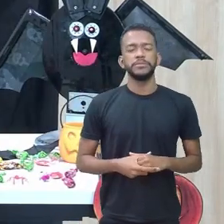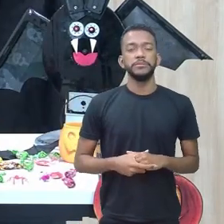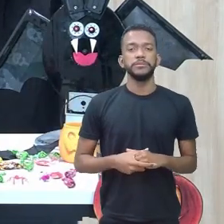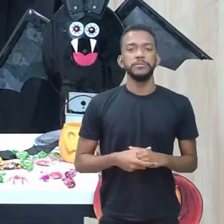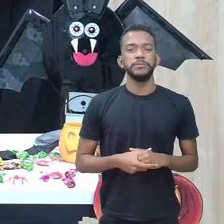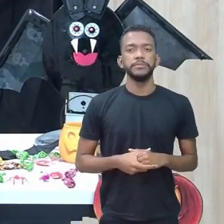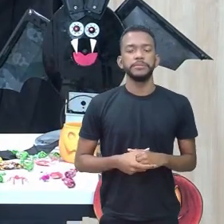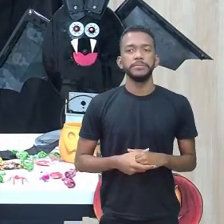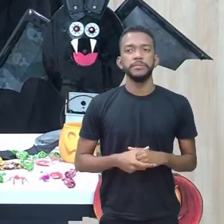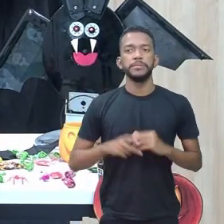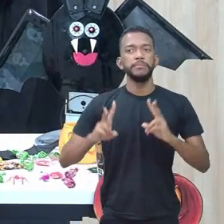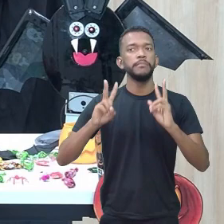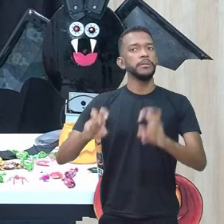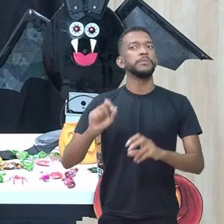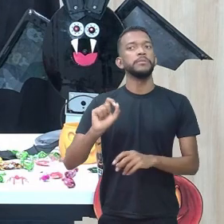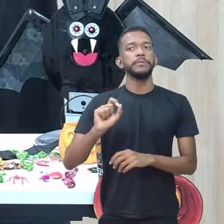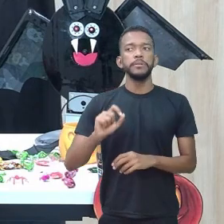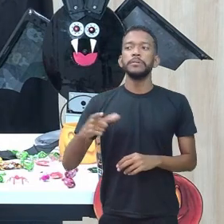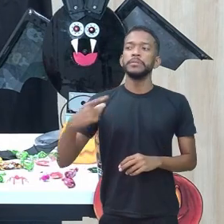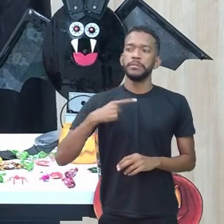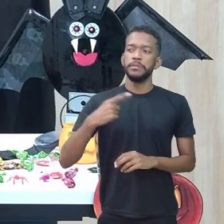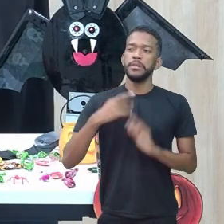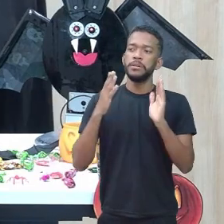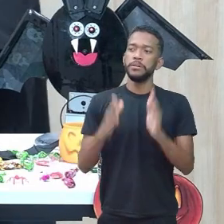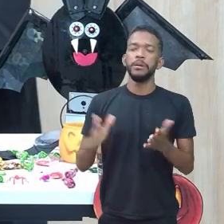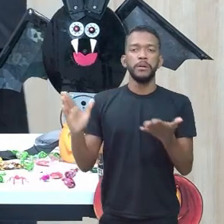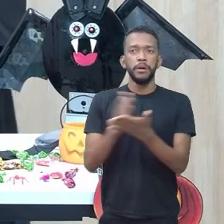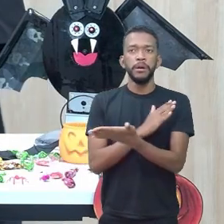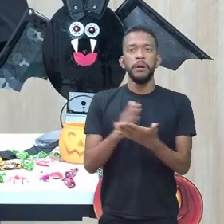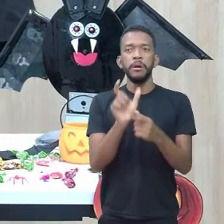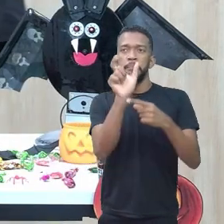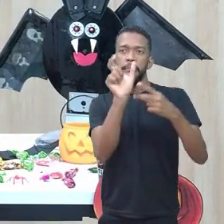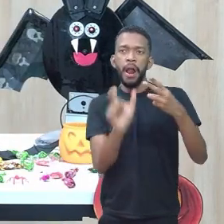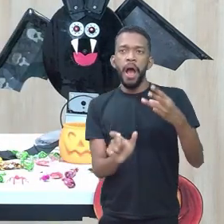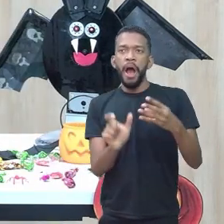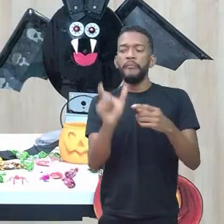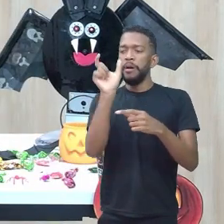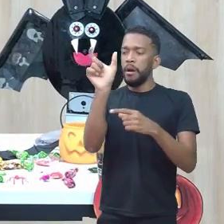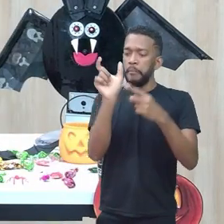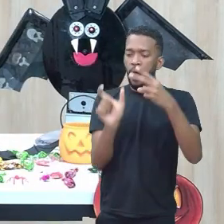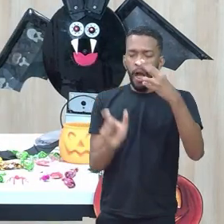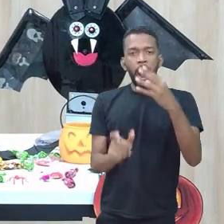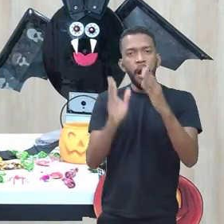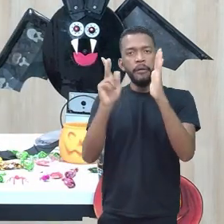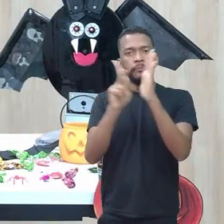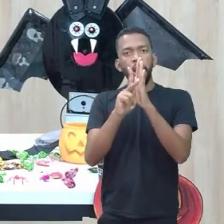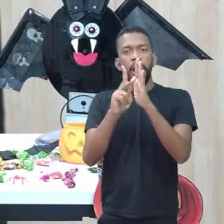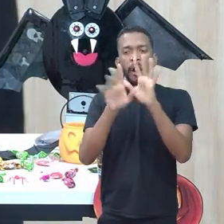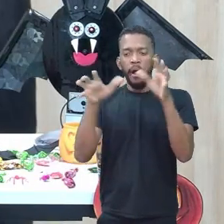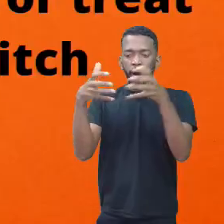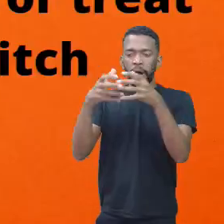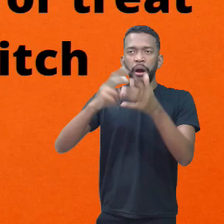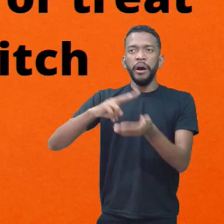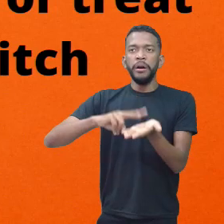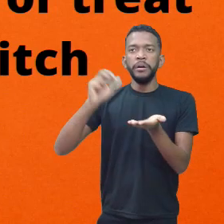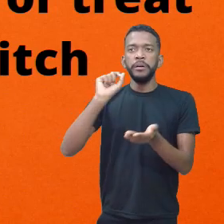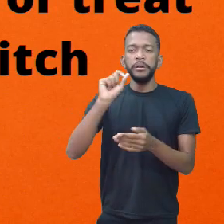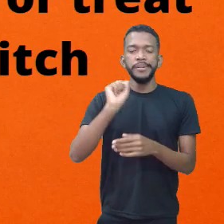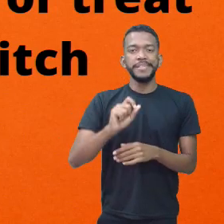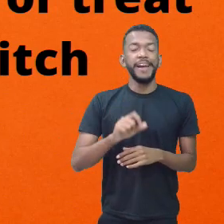Perceba, nós temos aqui algumas palavras do vocabulário do Halloween. E essas palavras são Black